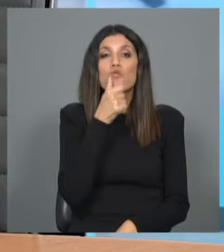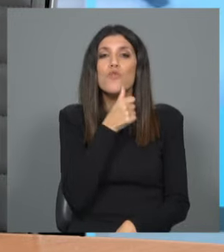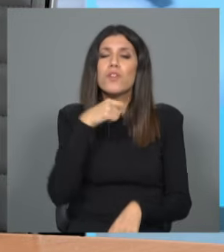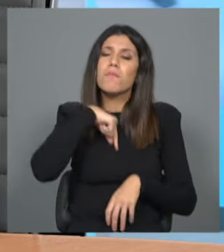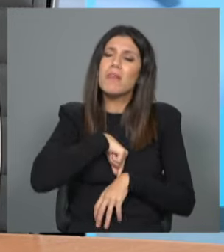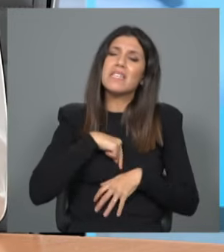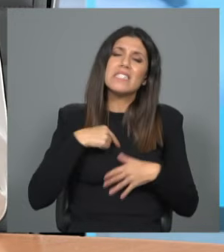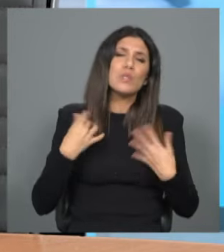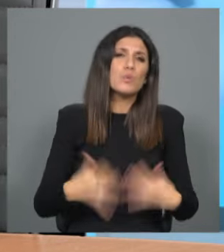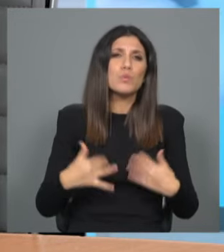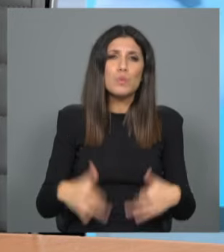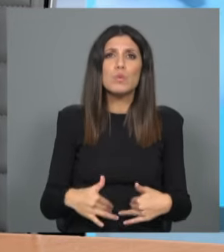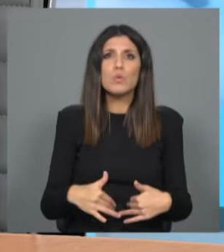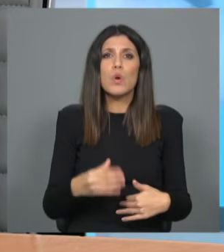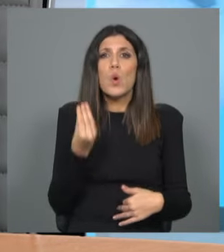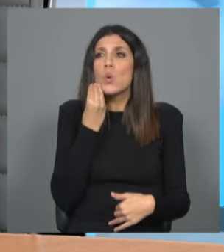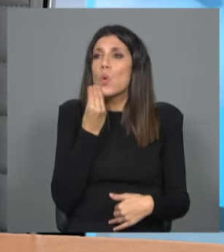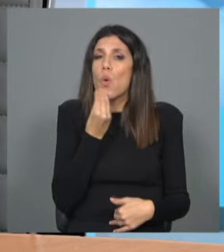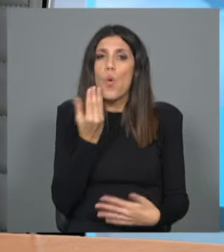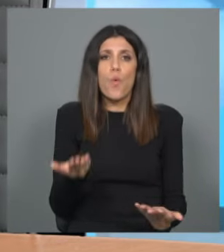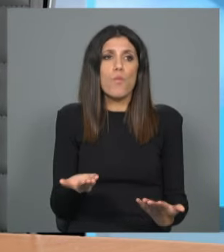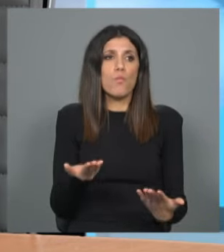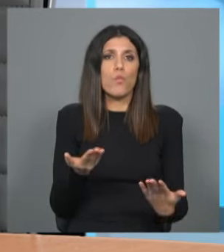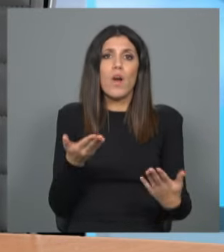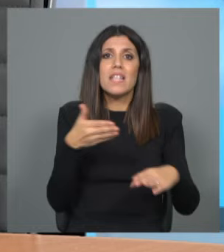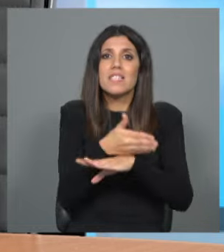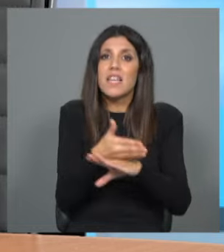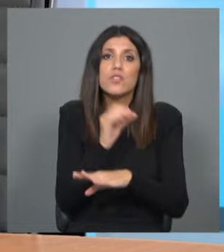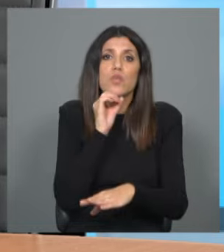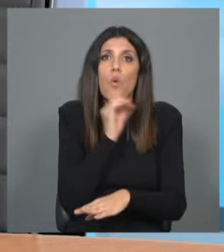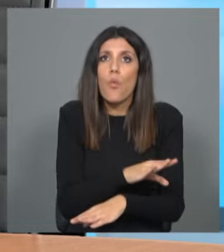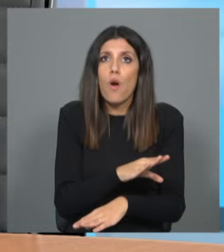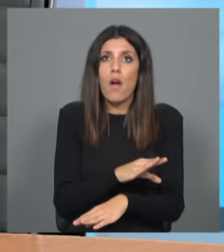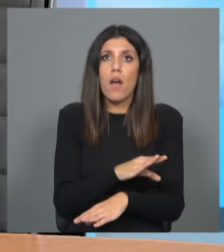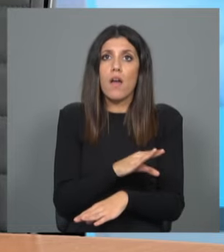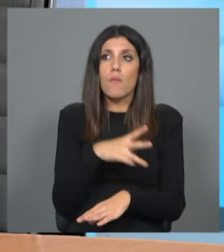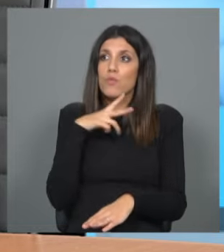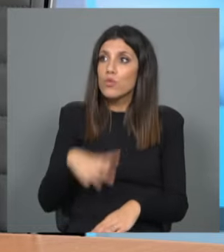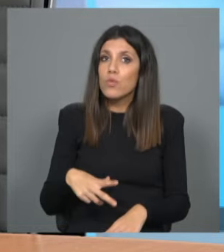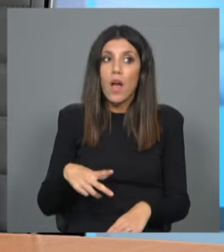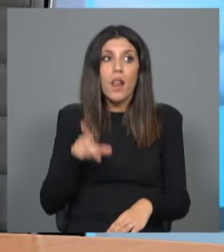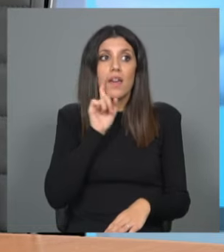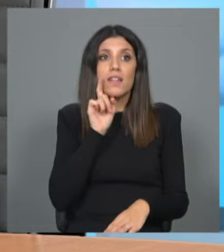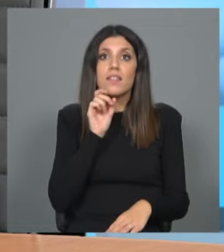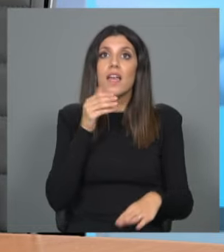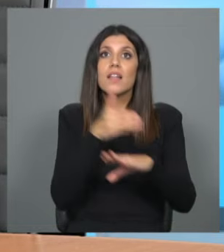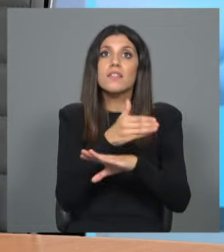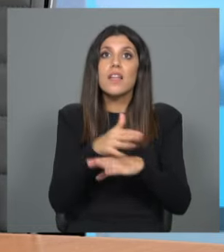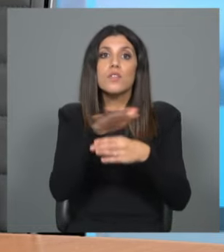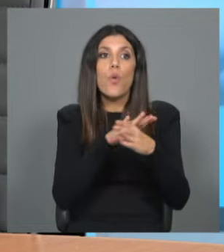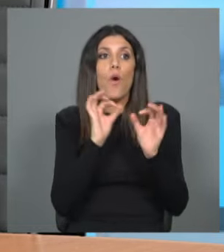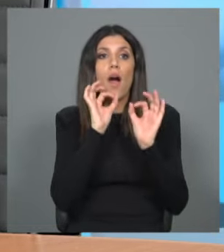intenso não tenha acesso e não tenhamos no nosso país a garantia de acesso a esta área de